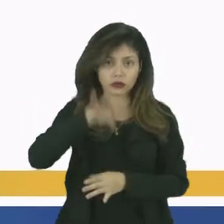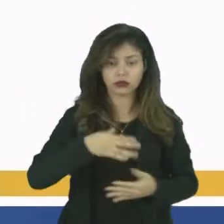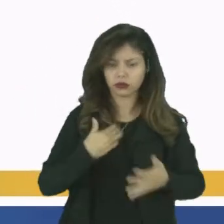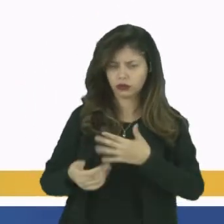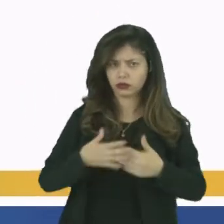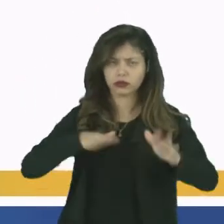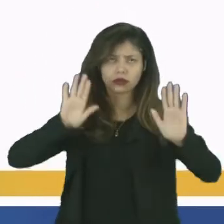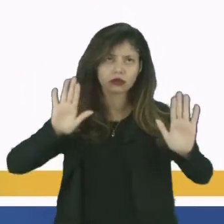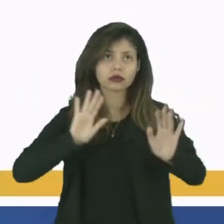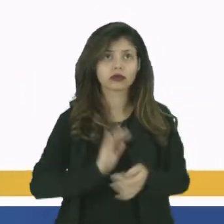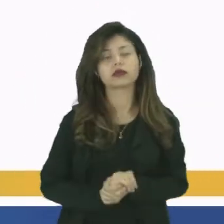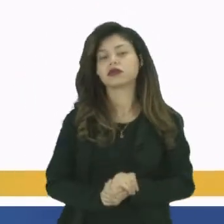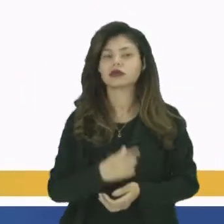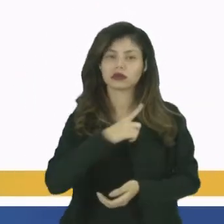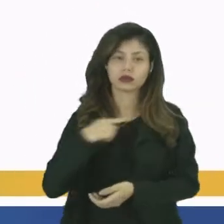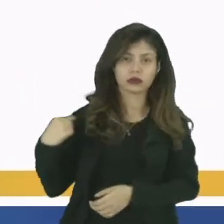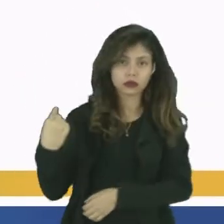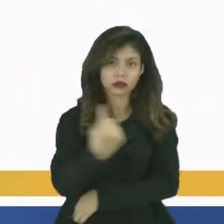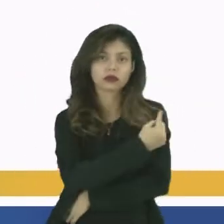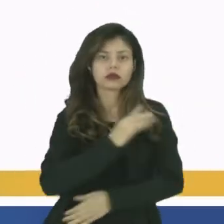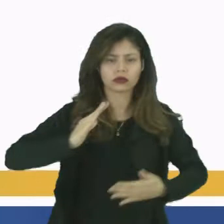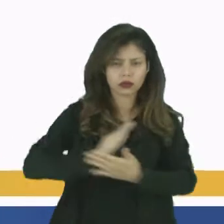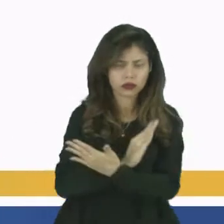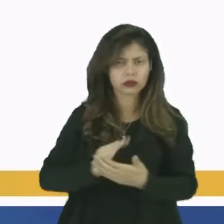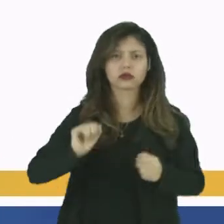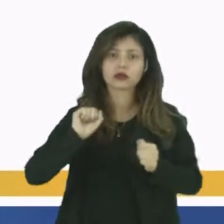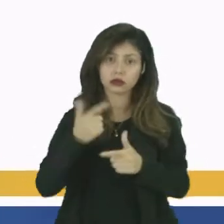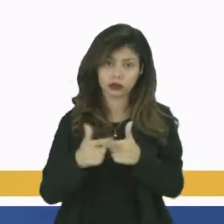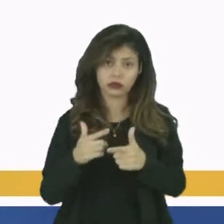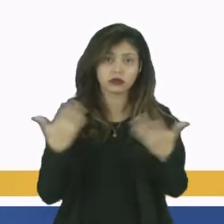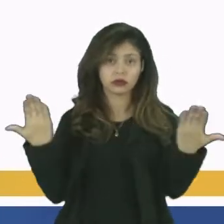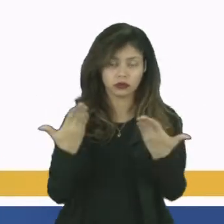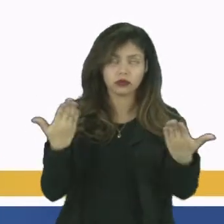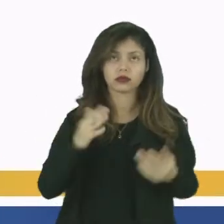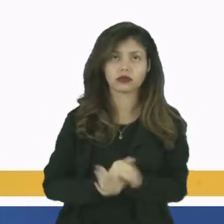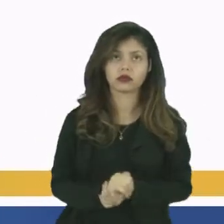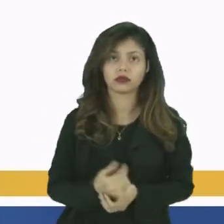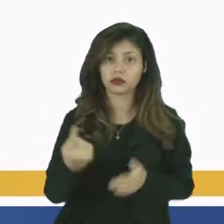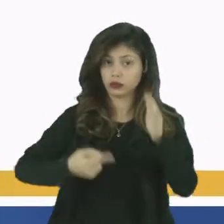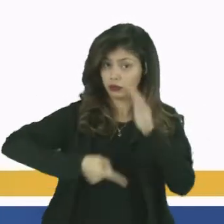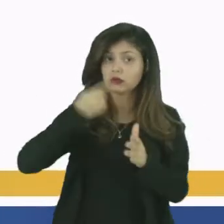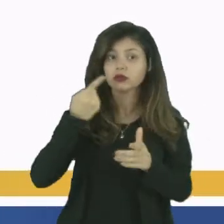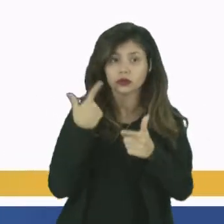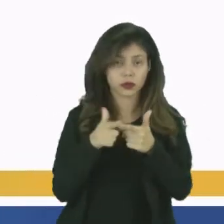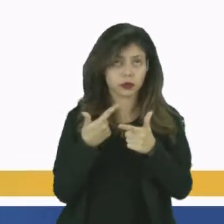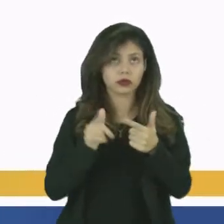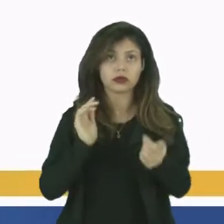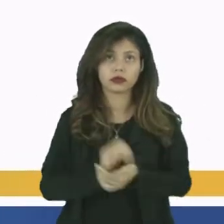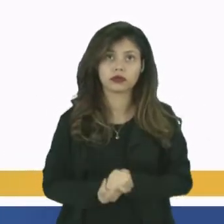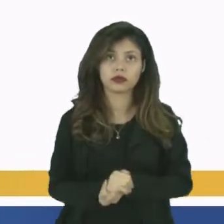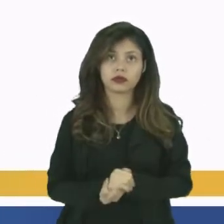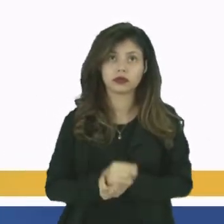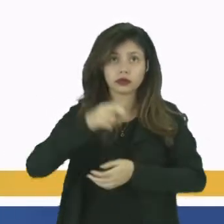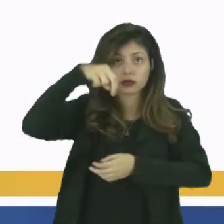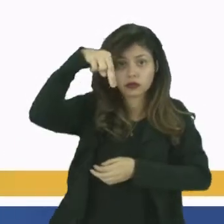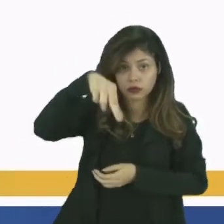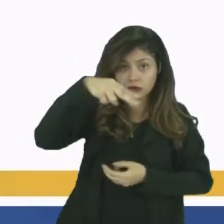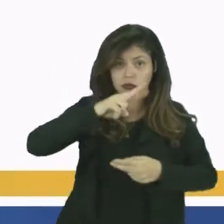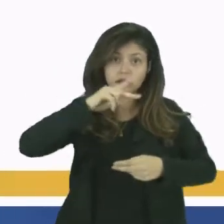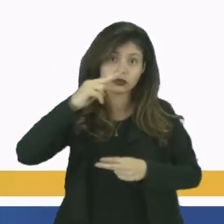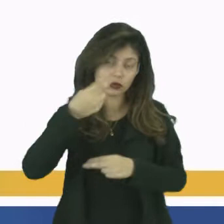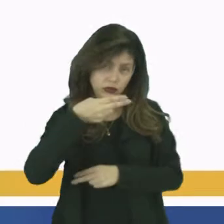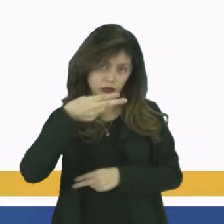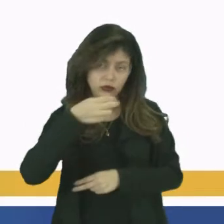qualquer, nós temos alguns casos. Então, o primeiro caso é se n for igual a